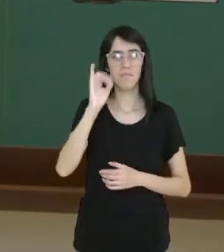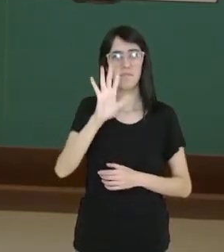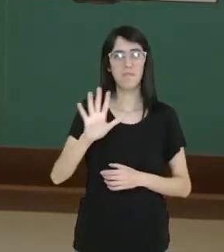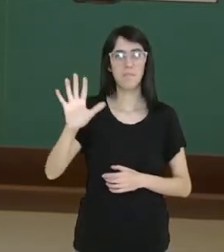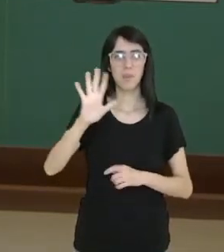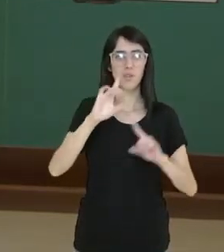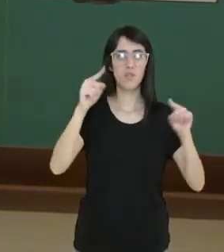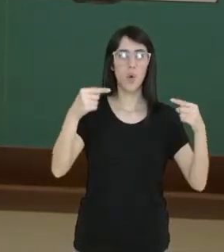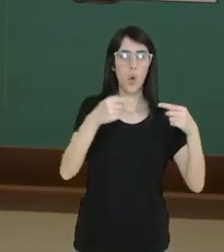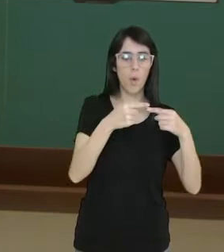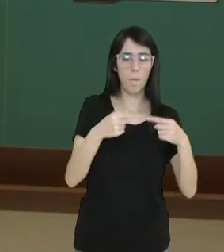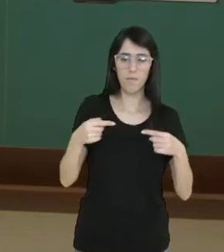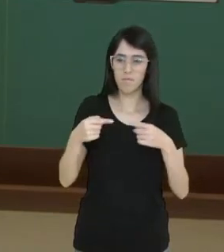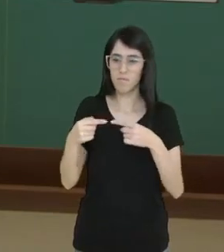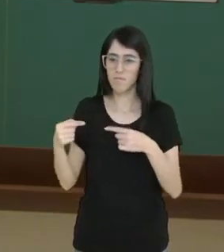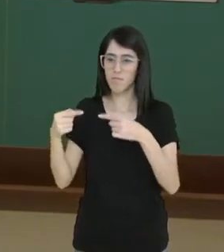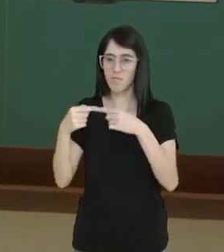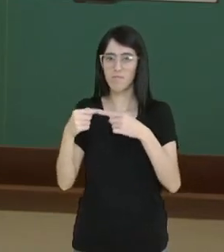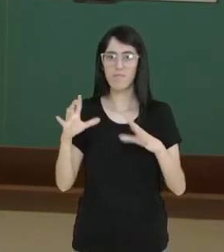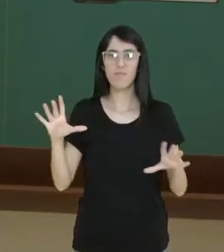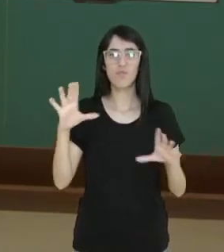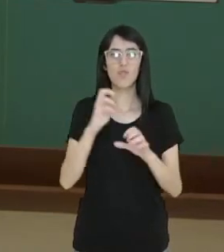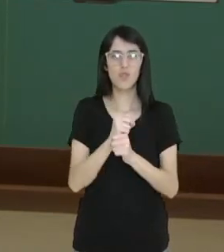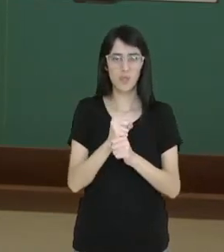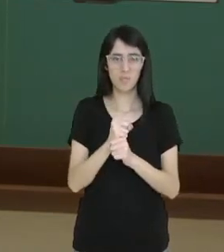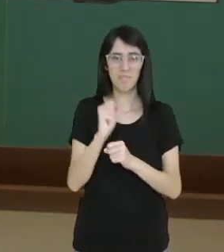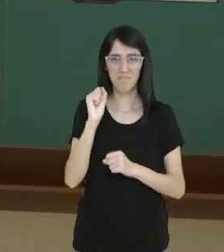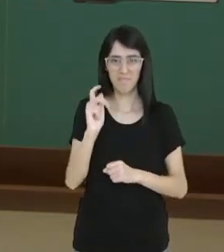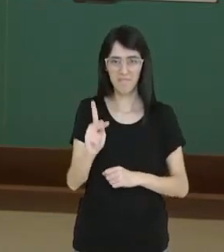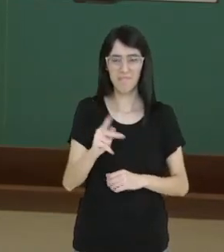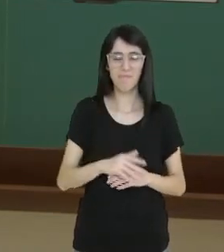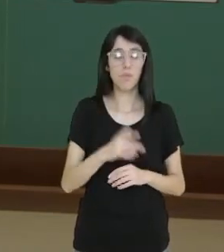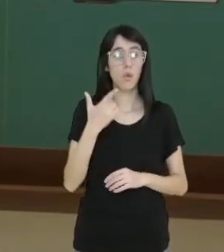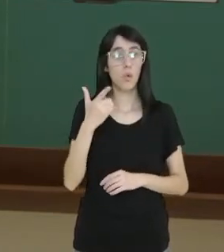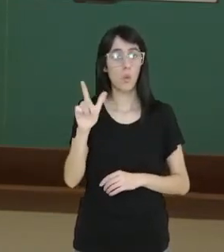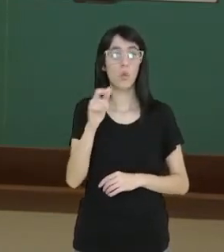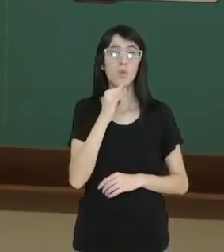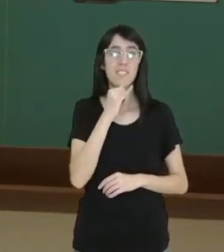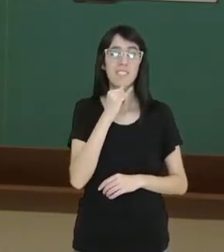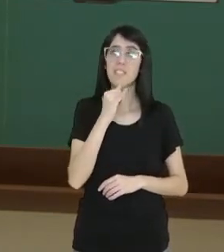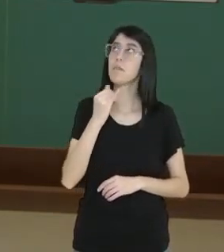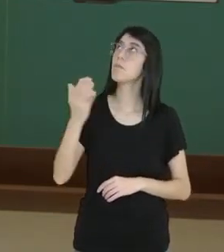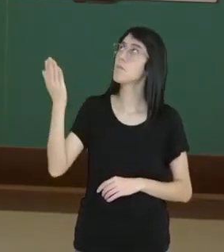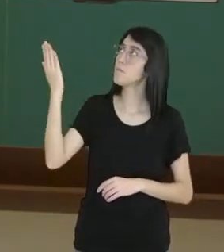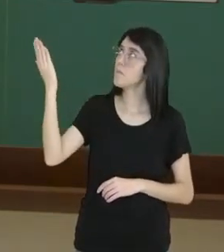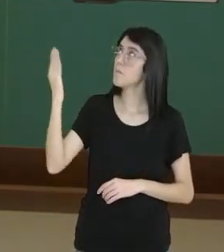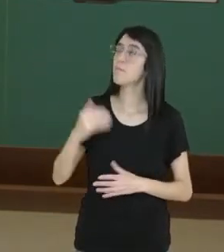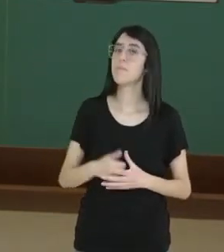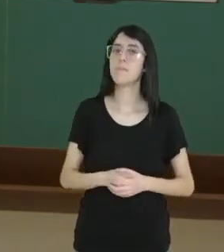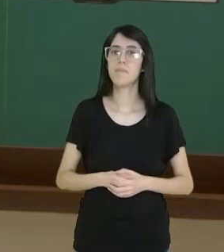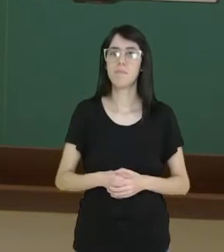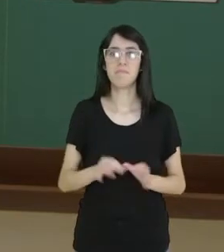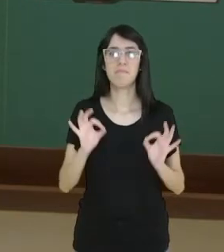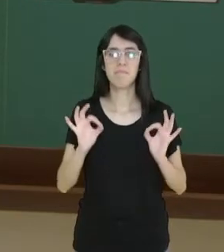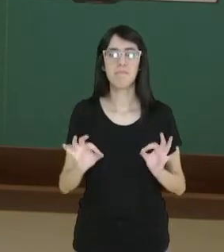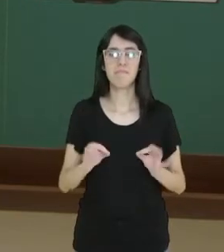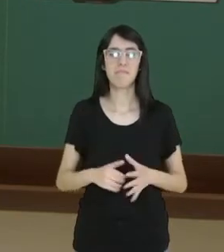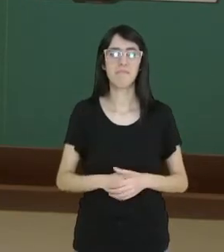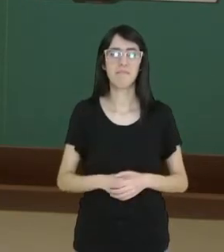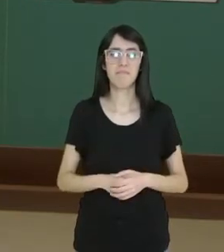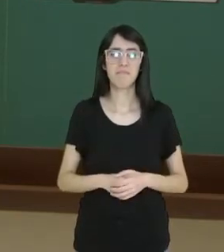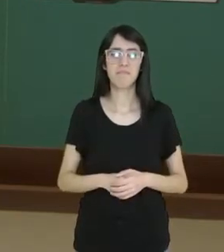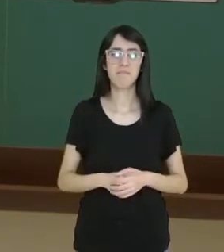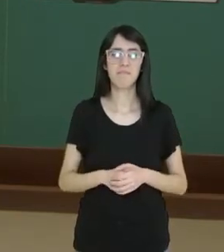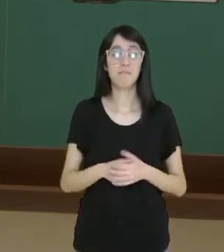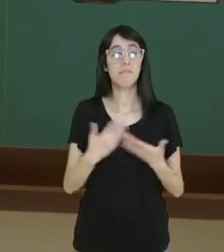dos catetos somado, ok? Então tá aqui também outro desenho, cateto, hipotenusa e o outro cateto. Então é